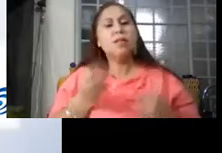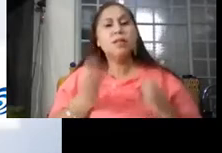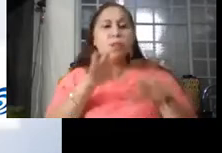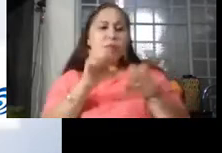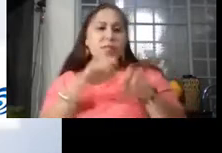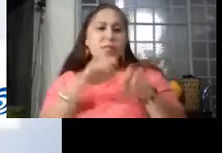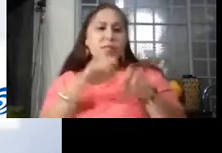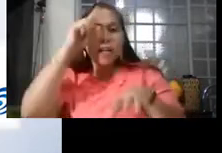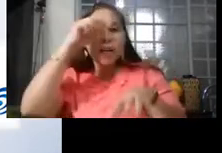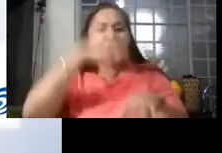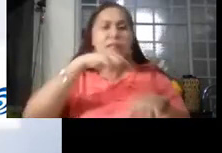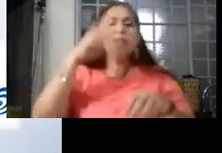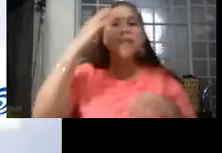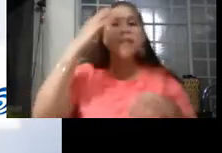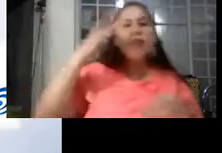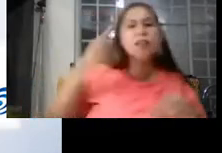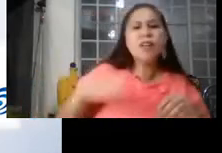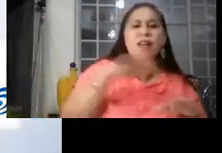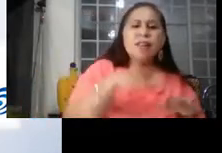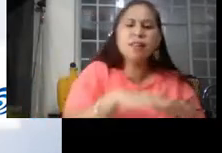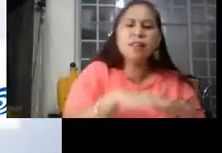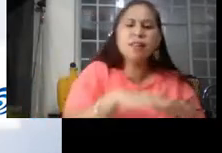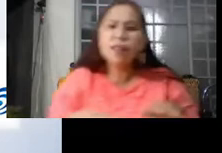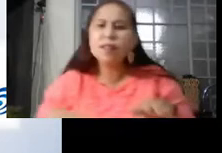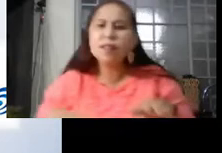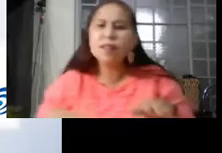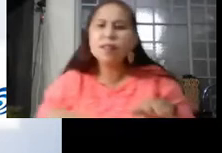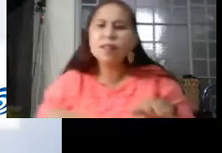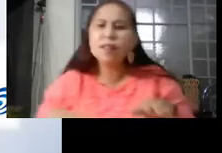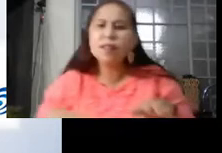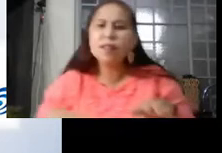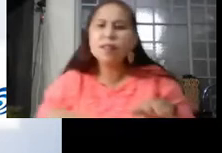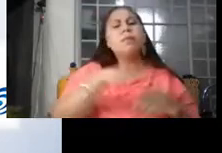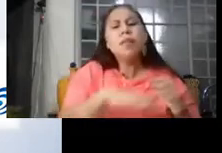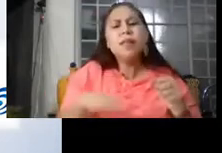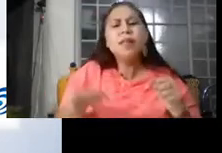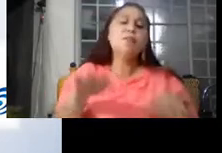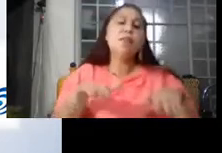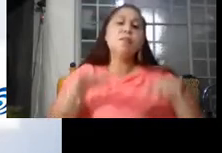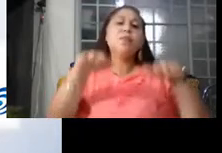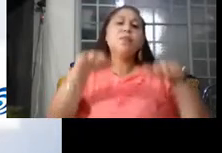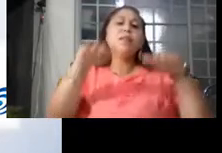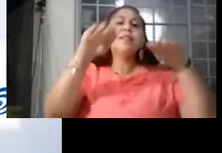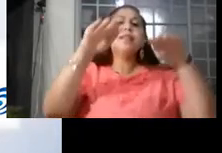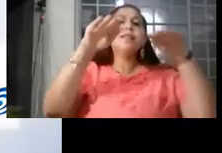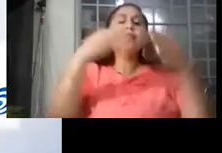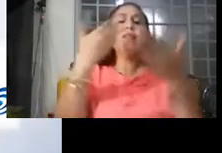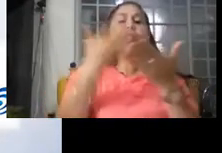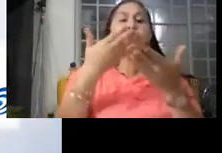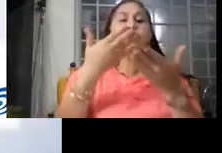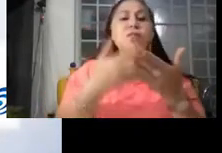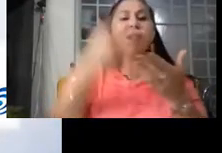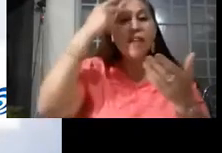eu ensinei a Andressa e a Jaqueline desde que elas eram bem pequenininhas mesmo, depois elas cresceram e a gente